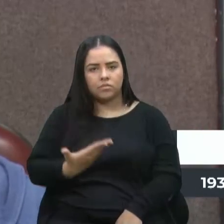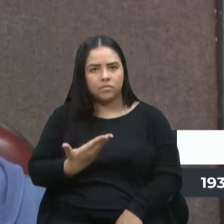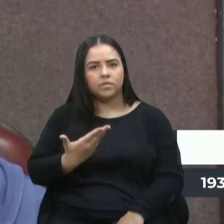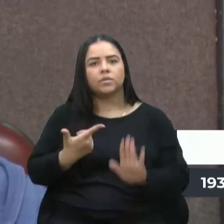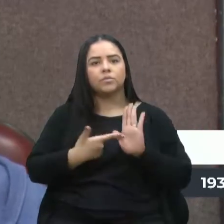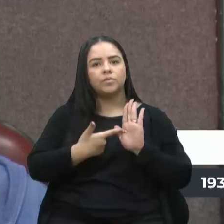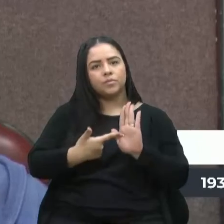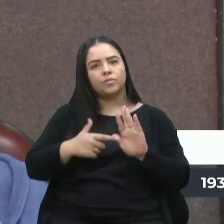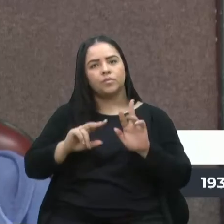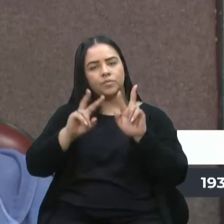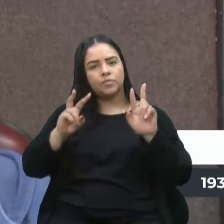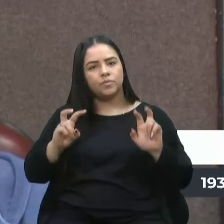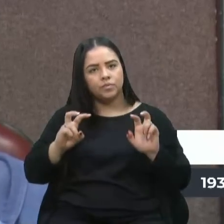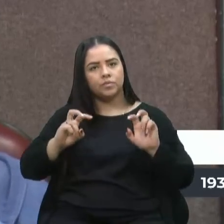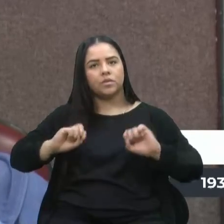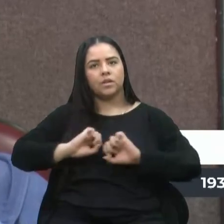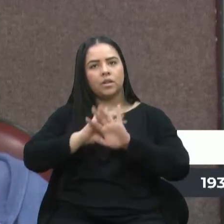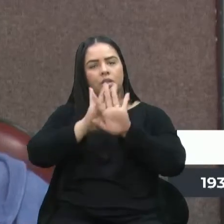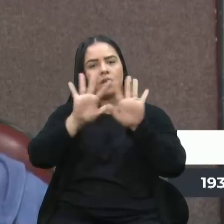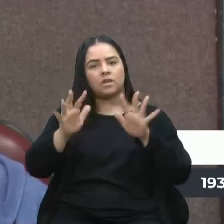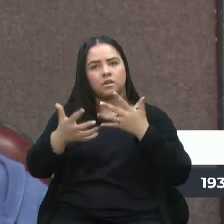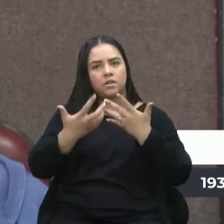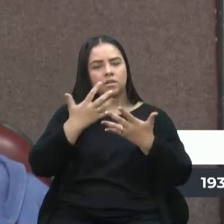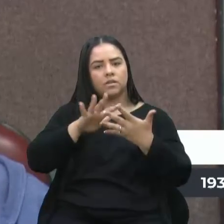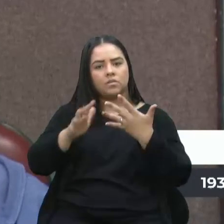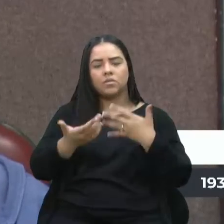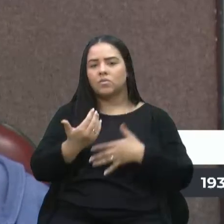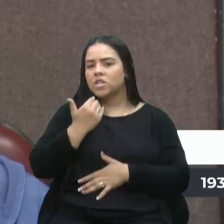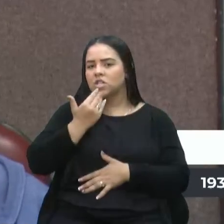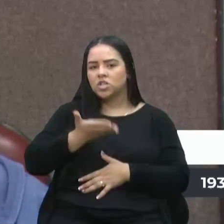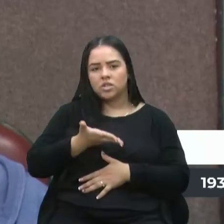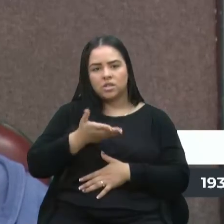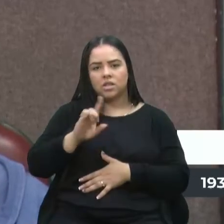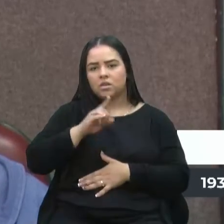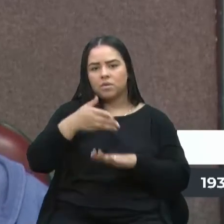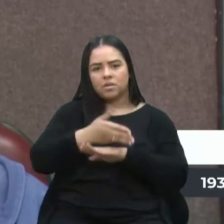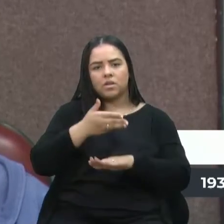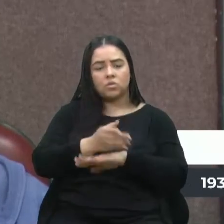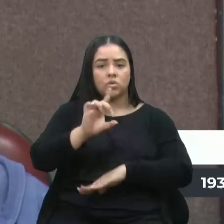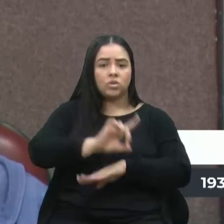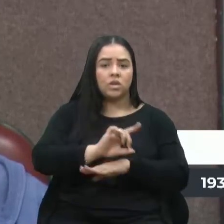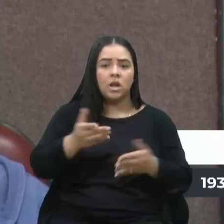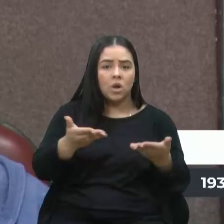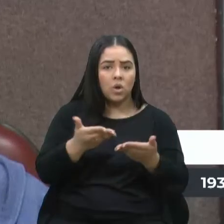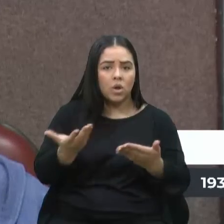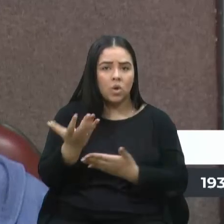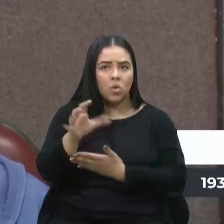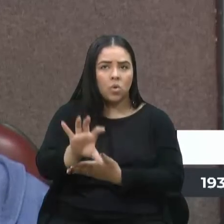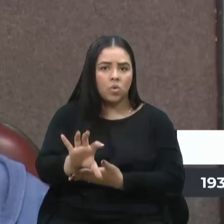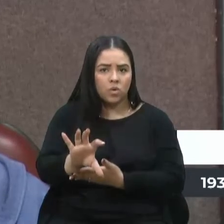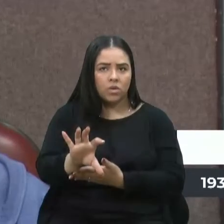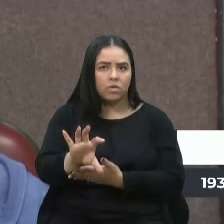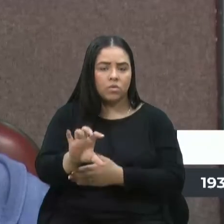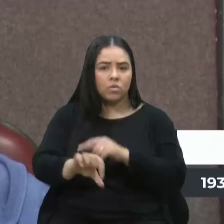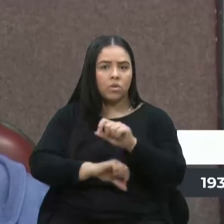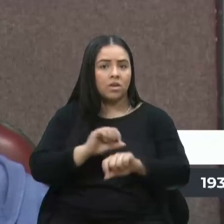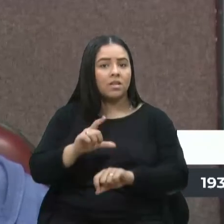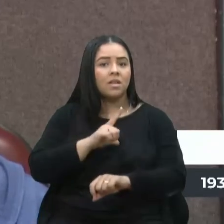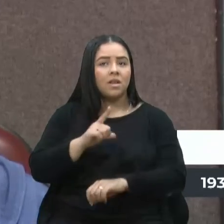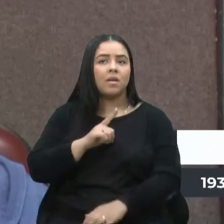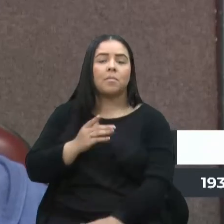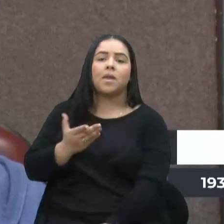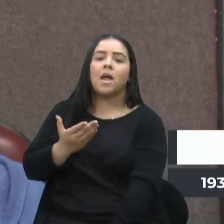expuseram o de forma Clara e transparente não adianta não comparecer no dia e agora você contrário a uma medida que